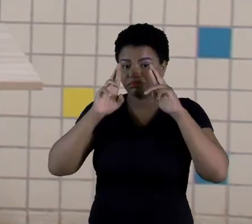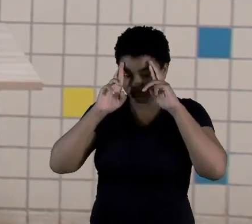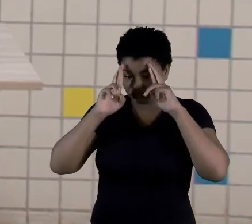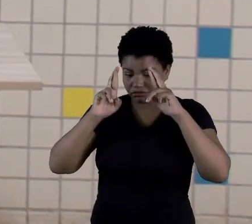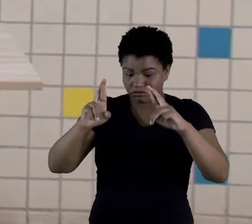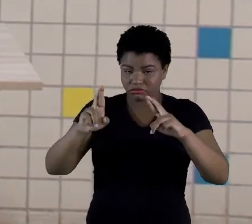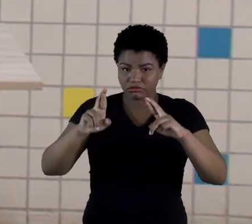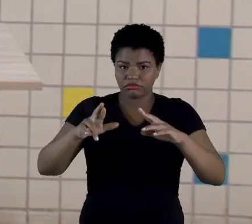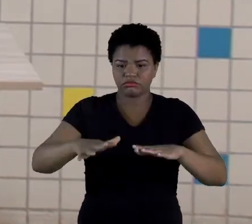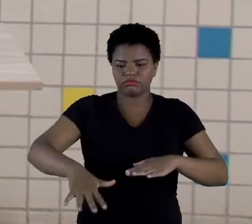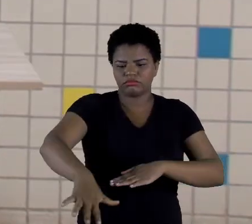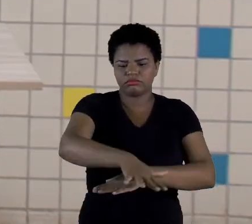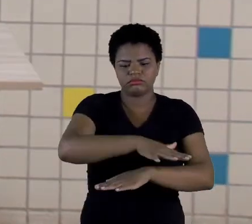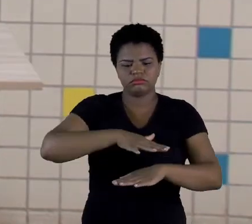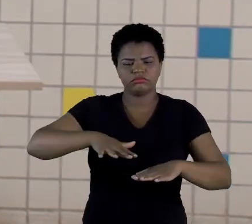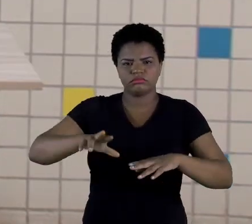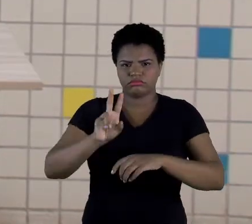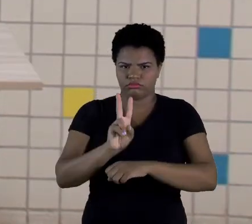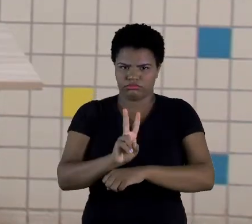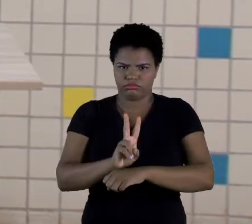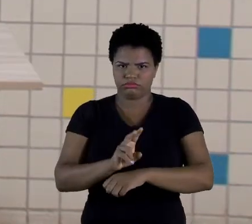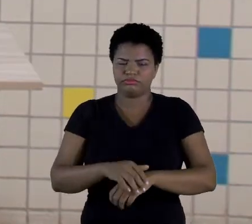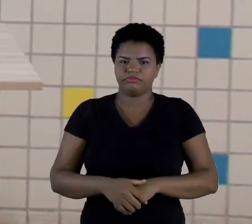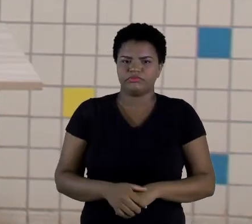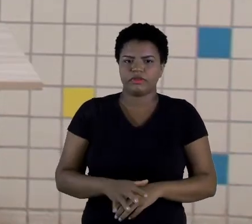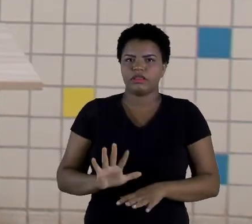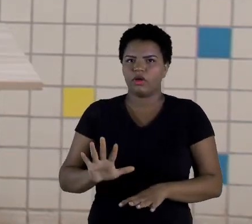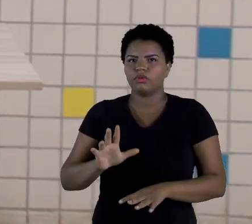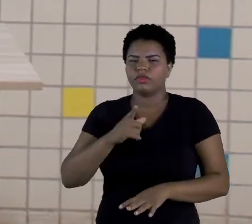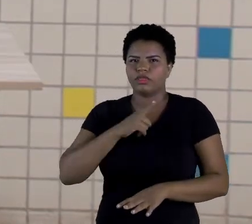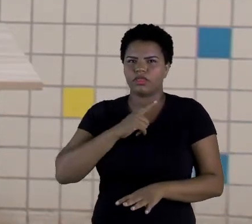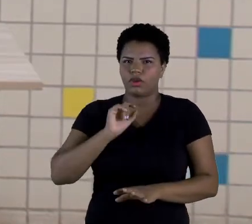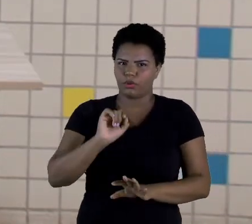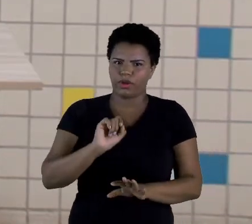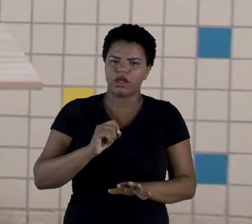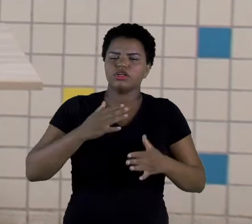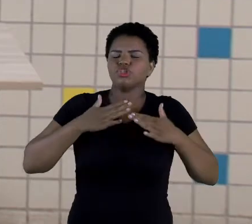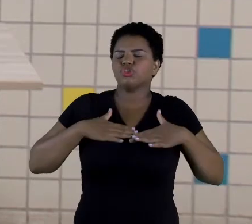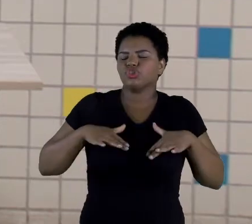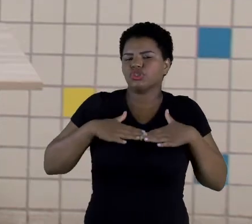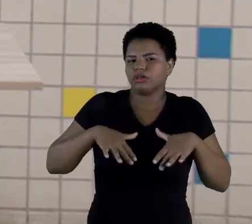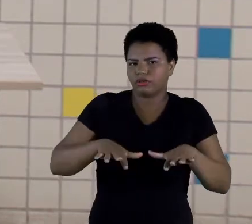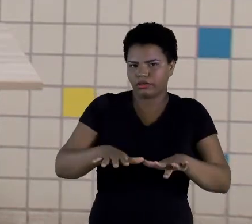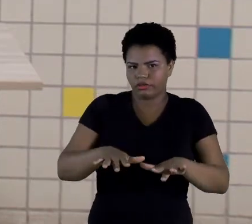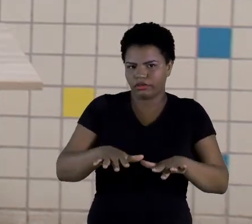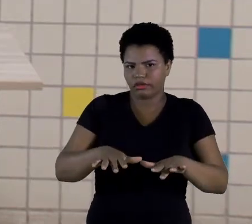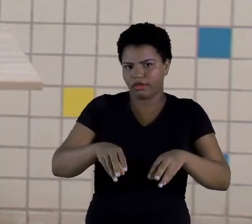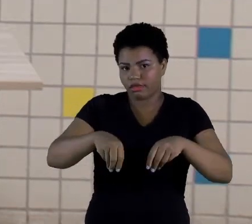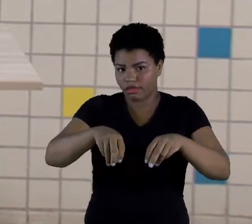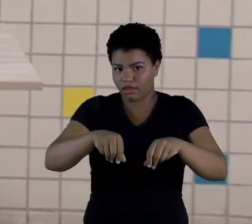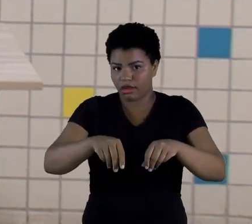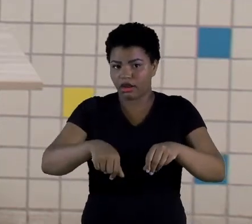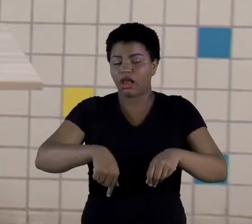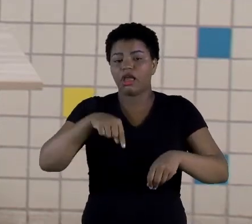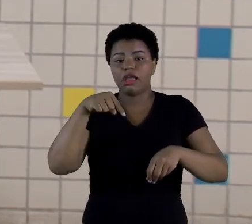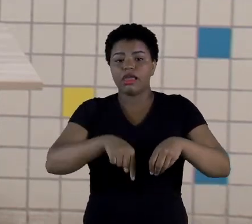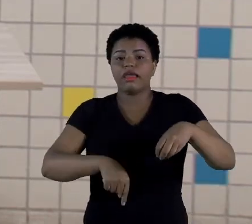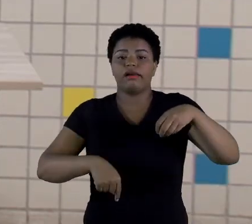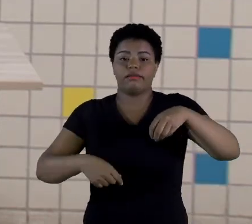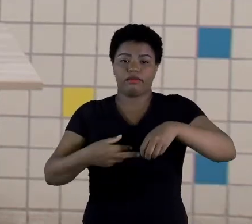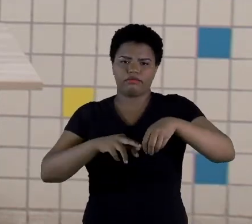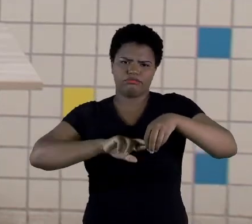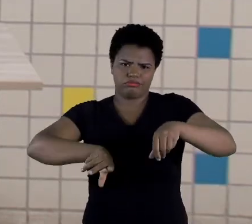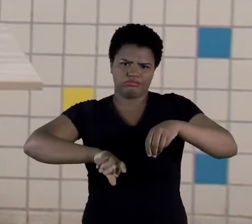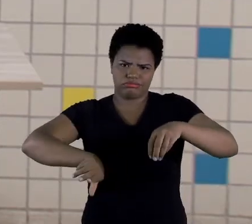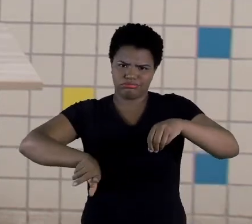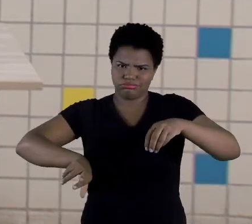da terra, que a gente fala de rodízio. Então, o descanso da terra, a terra ela é constituída de sais minerais, não é